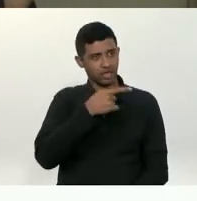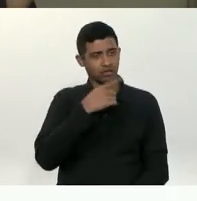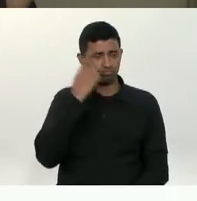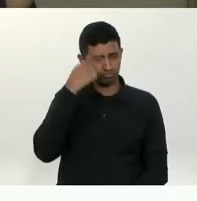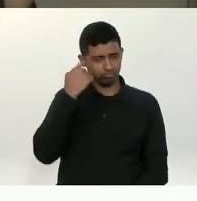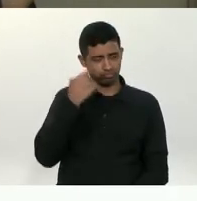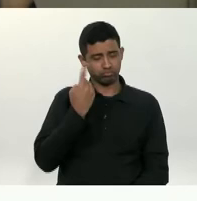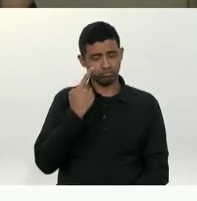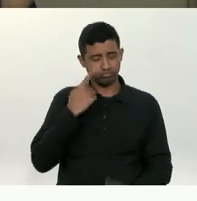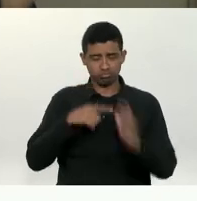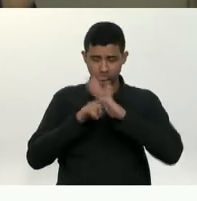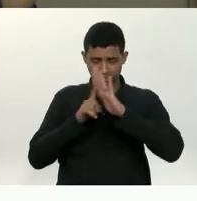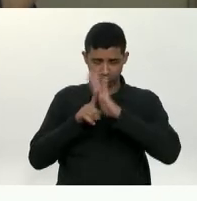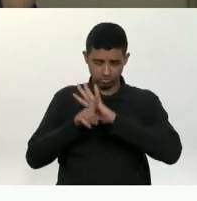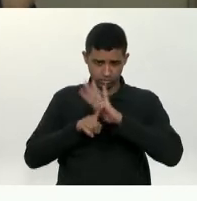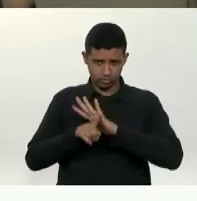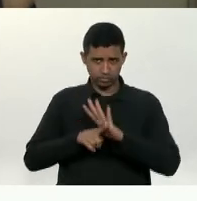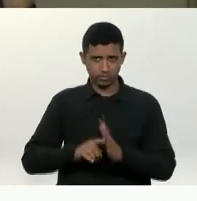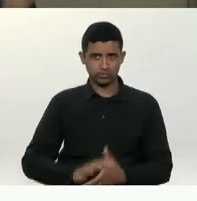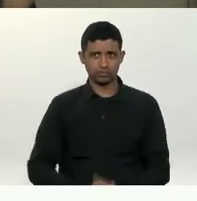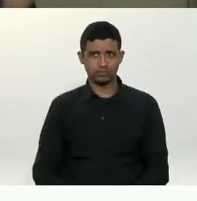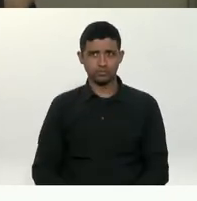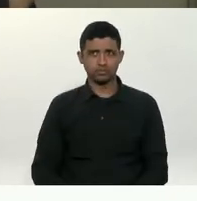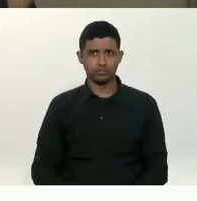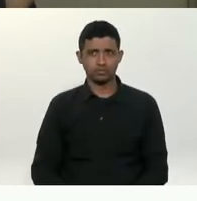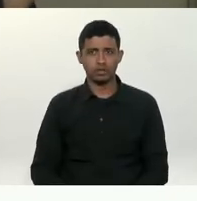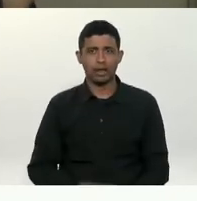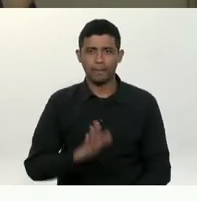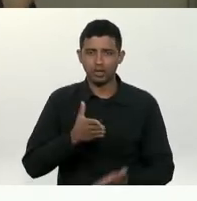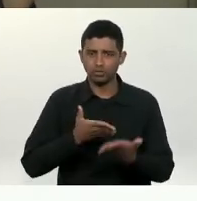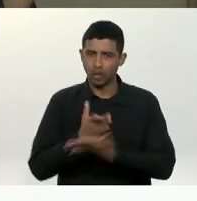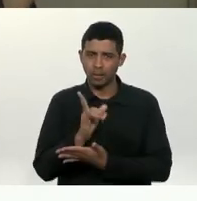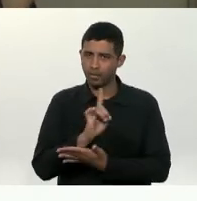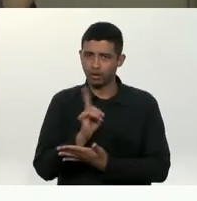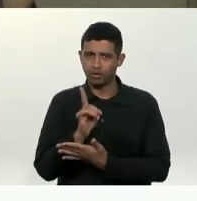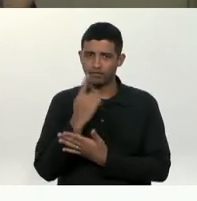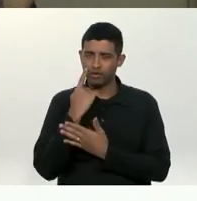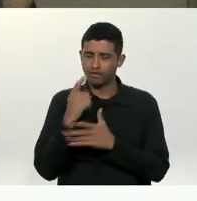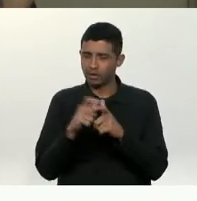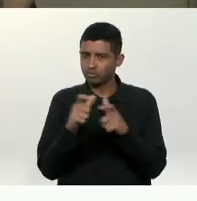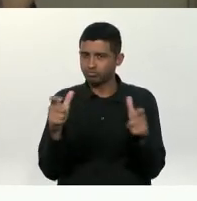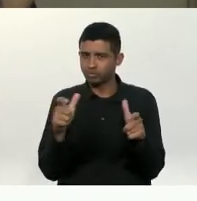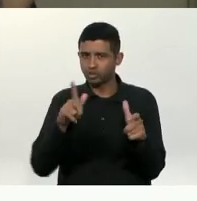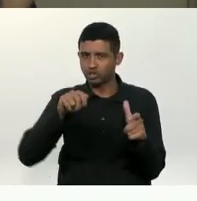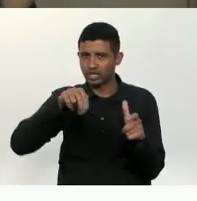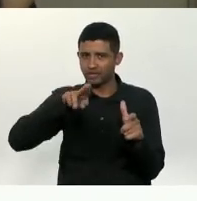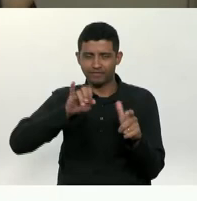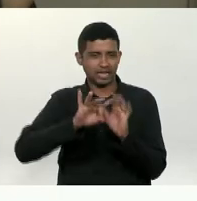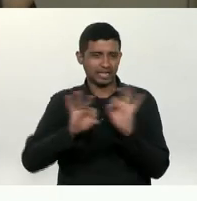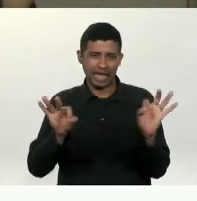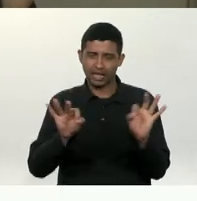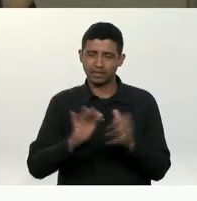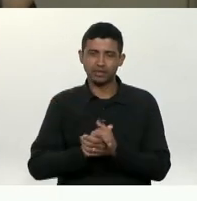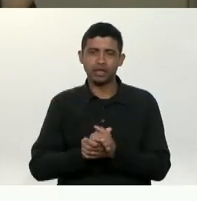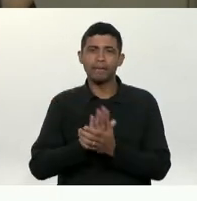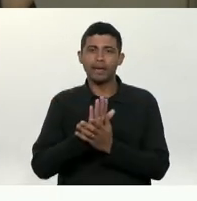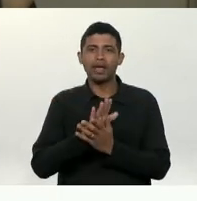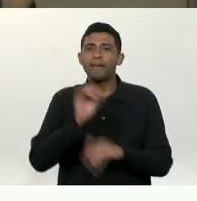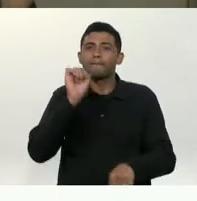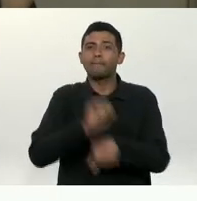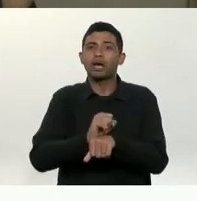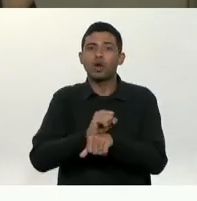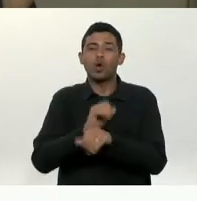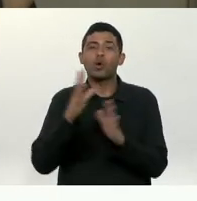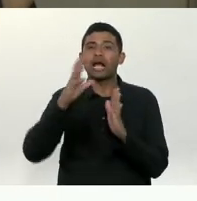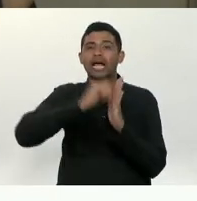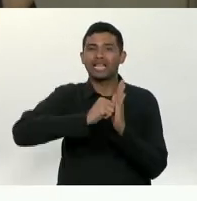ainda não... só que, claro, ainda não foi aprovado o plano de expansão do GNV. O que está suspenso é o cadastro de novos